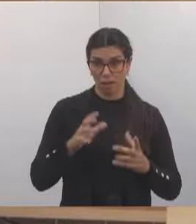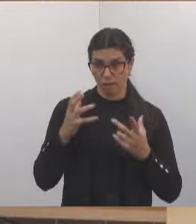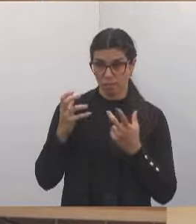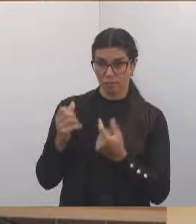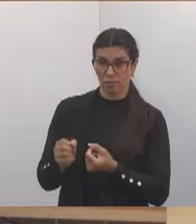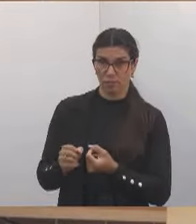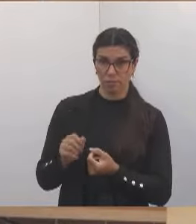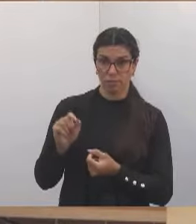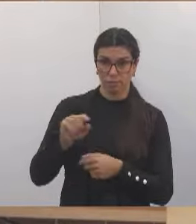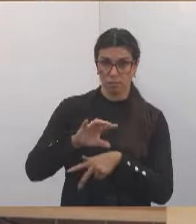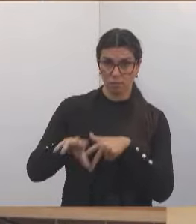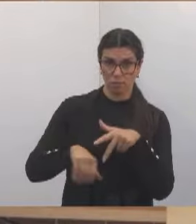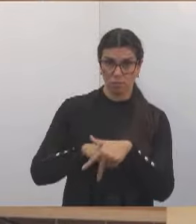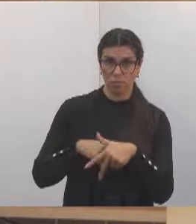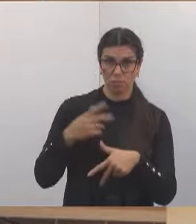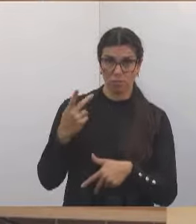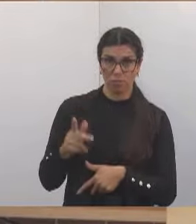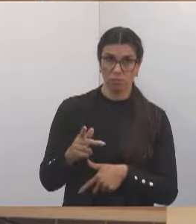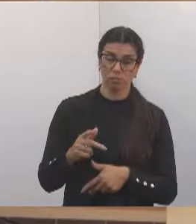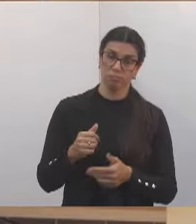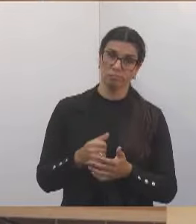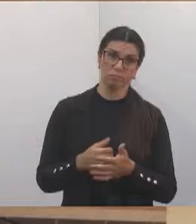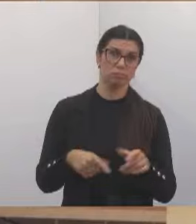quanto quem comete o crime.